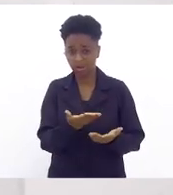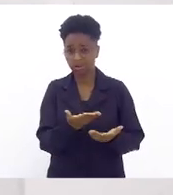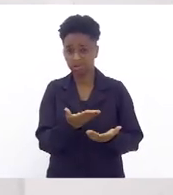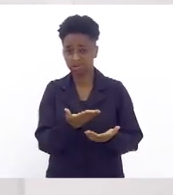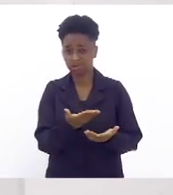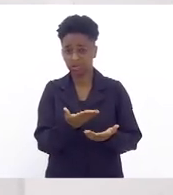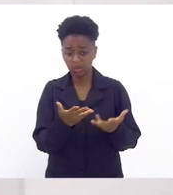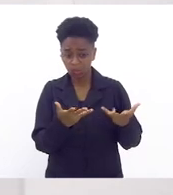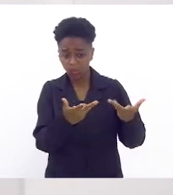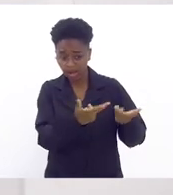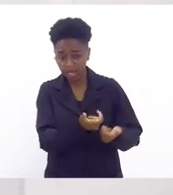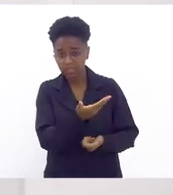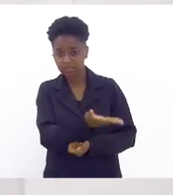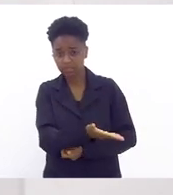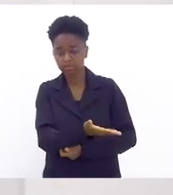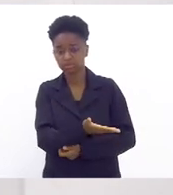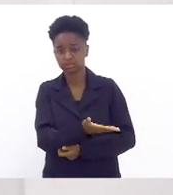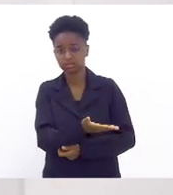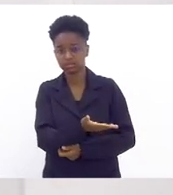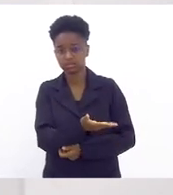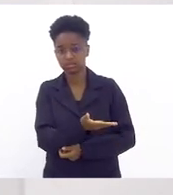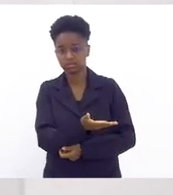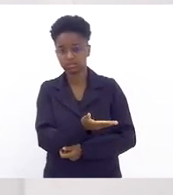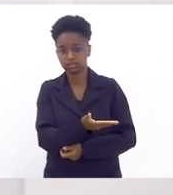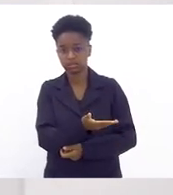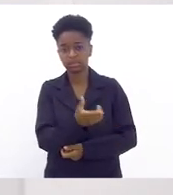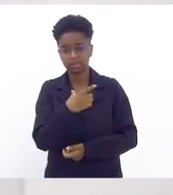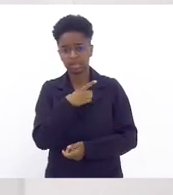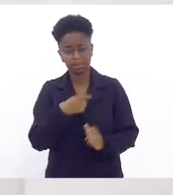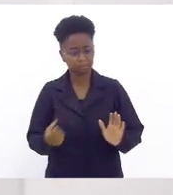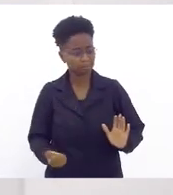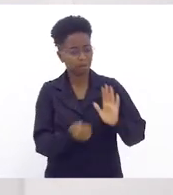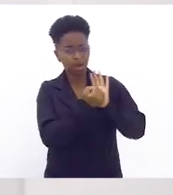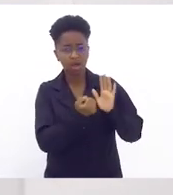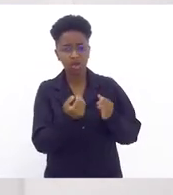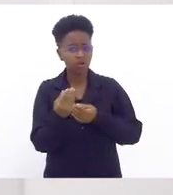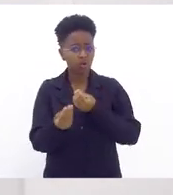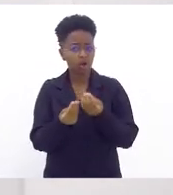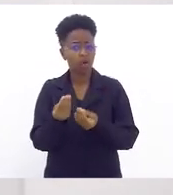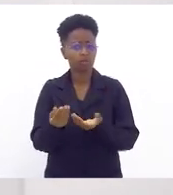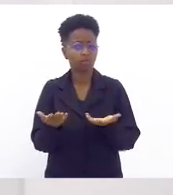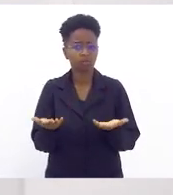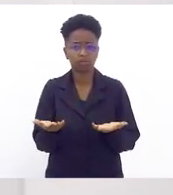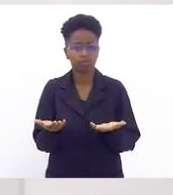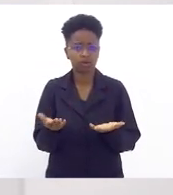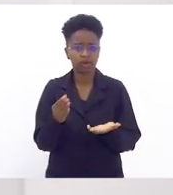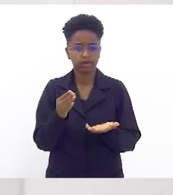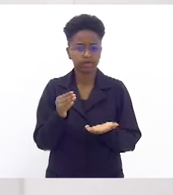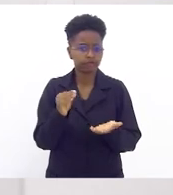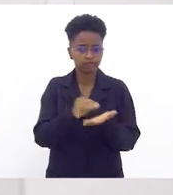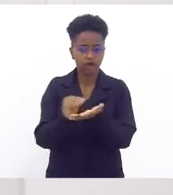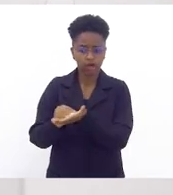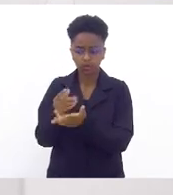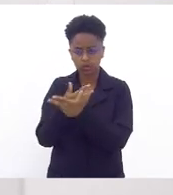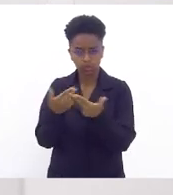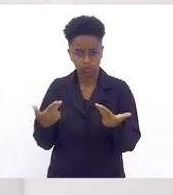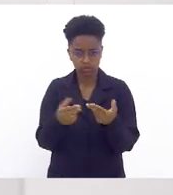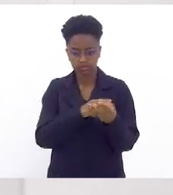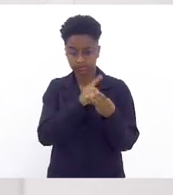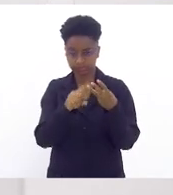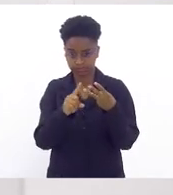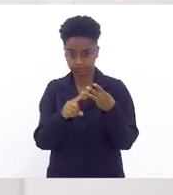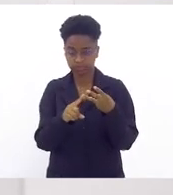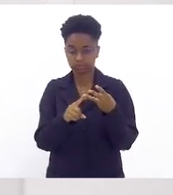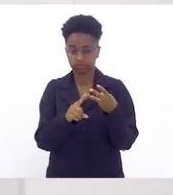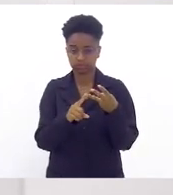qualidade né desse desse renome a gente tenha todo esse esse caso o outro ponto